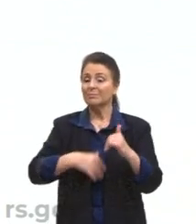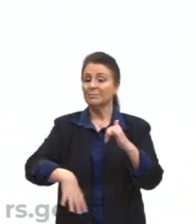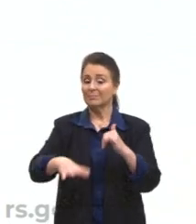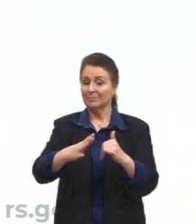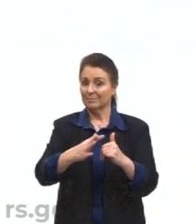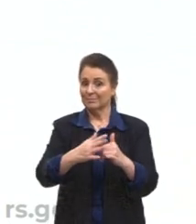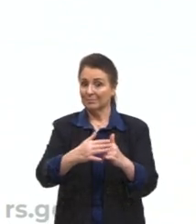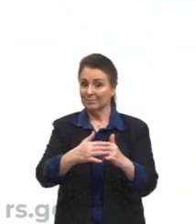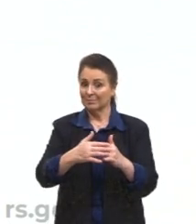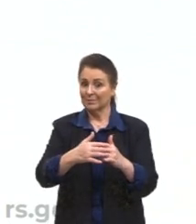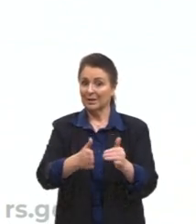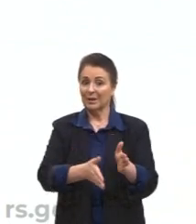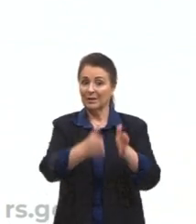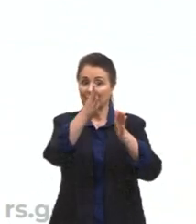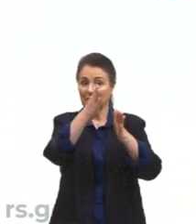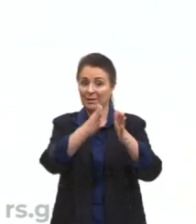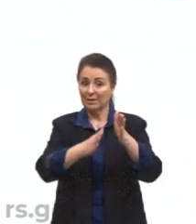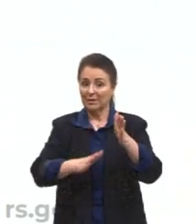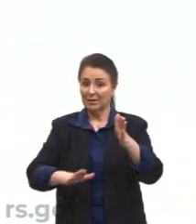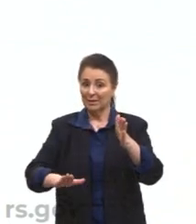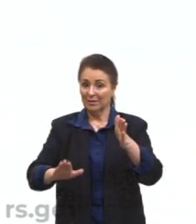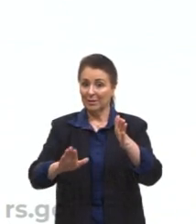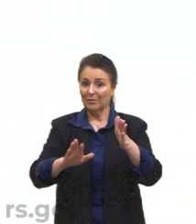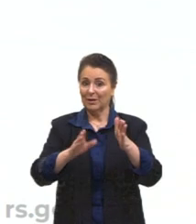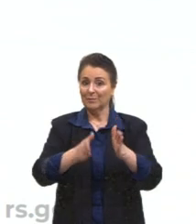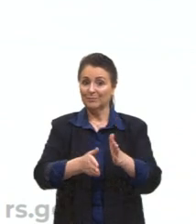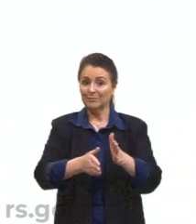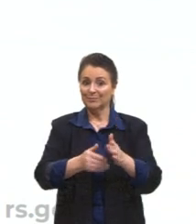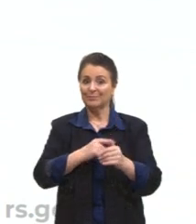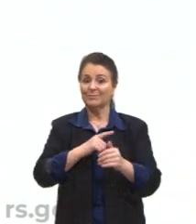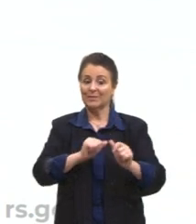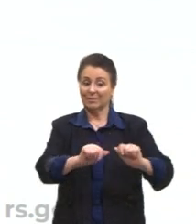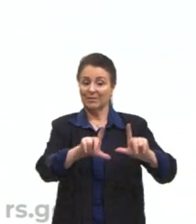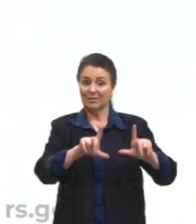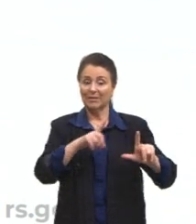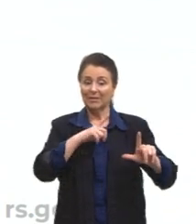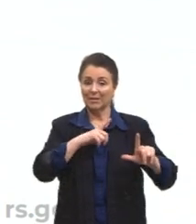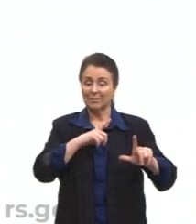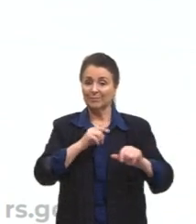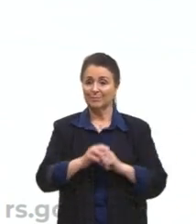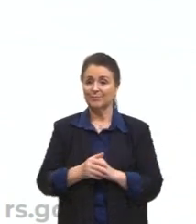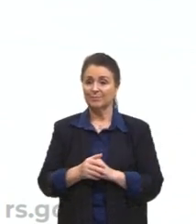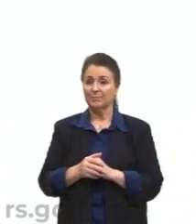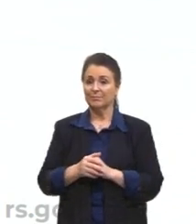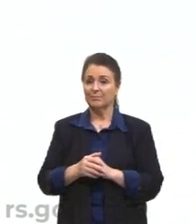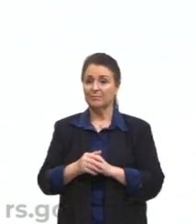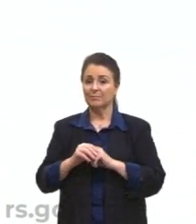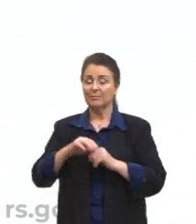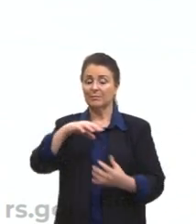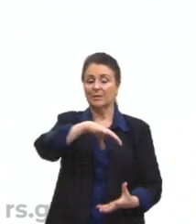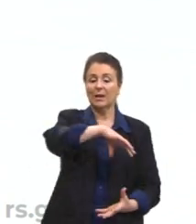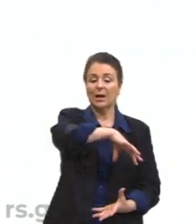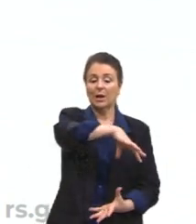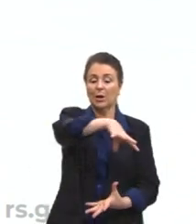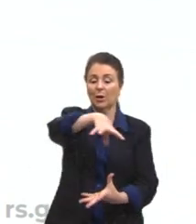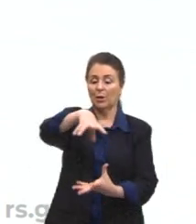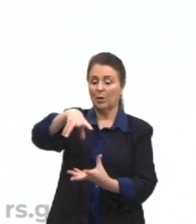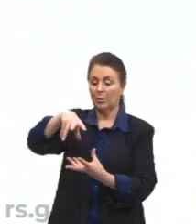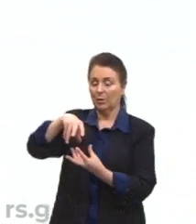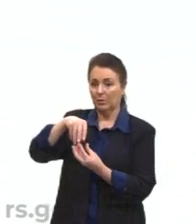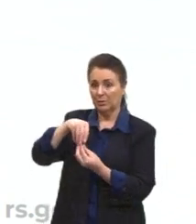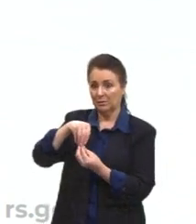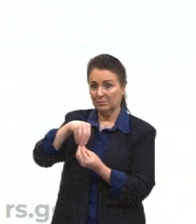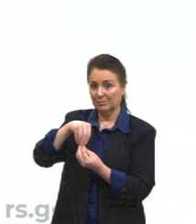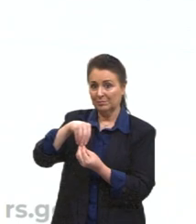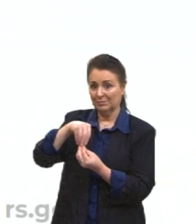ou na TV Seduc para você reforçar o seu conhecimento a globalização né esse fator